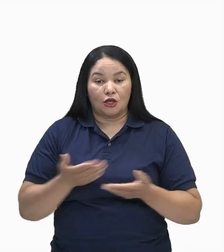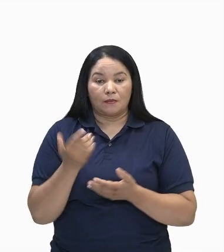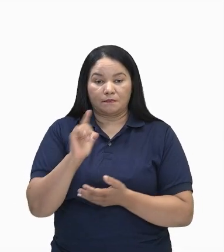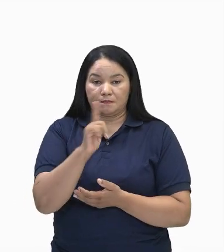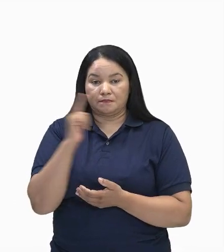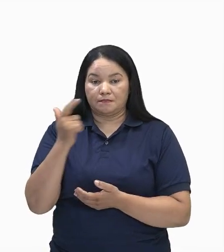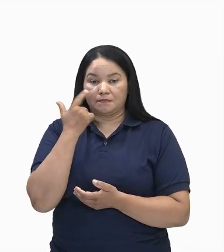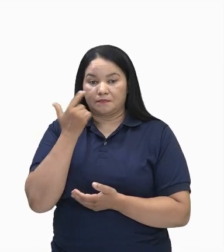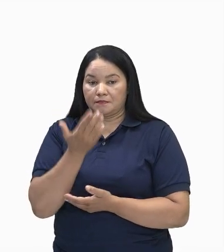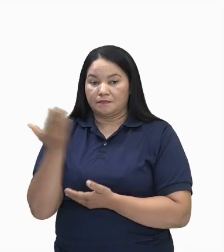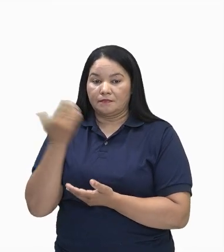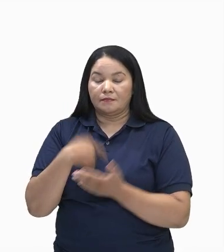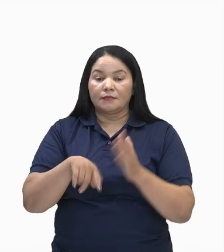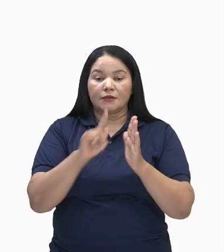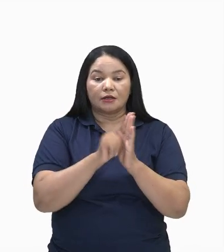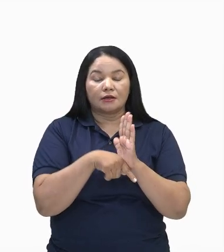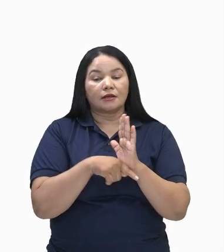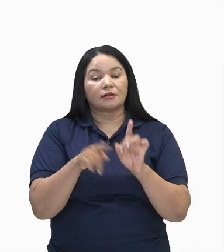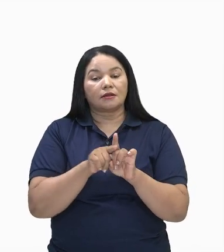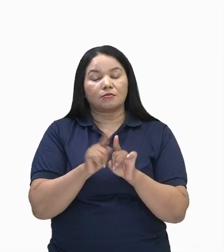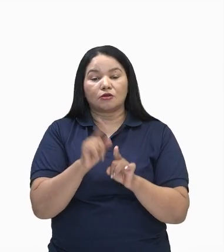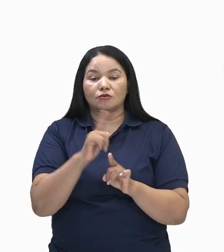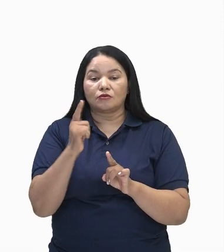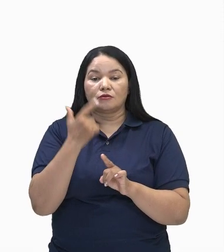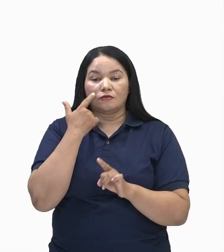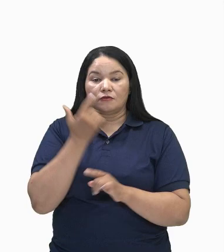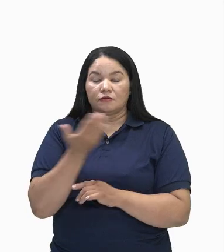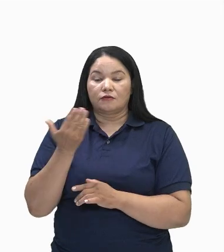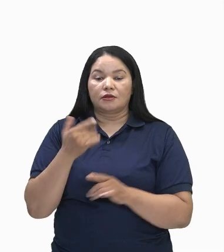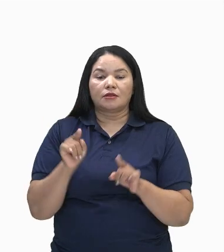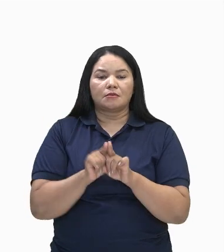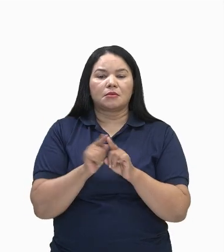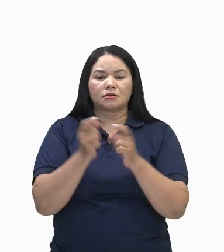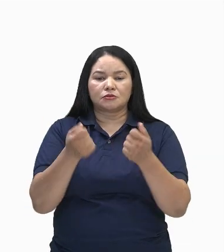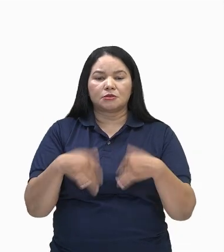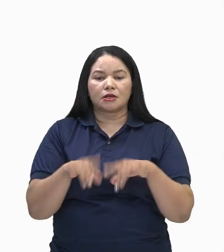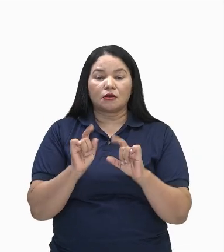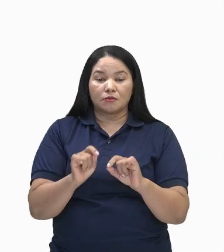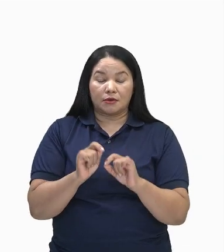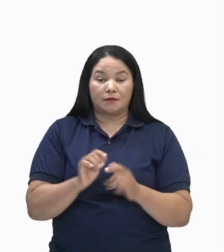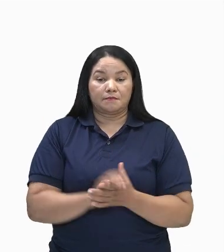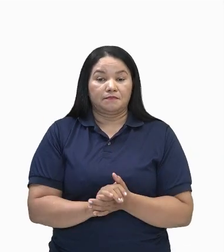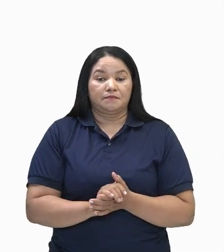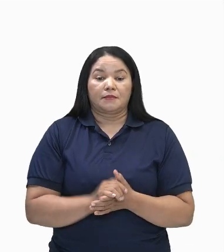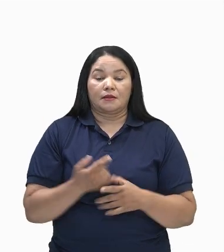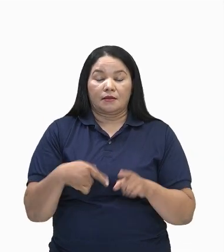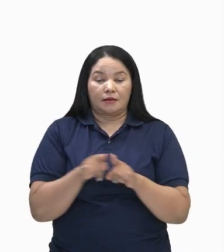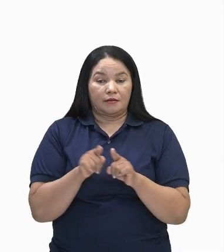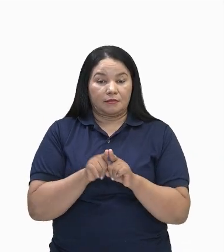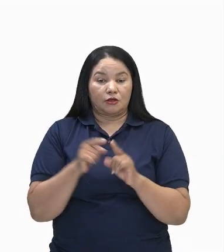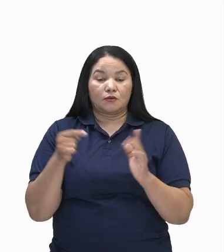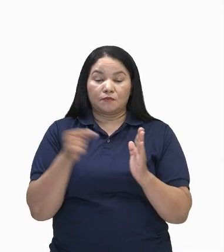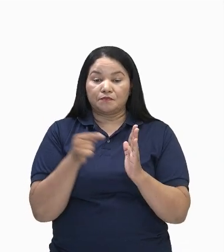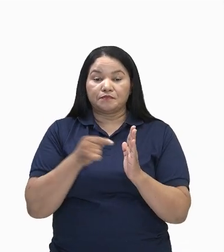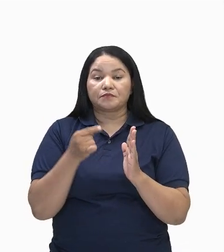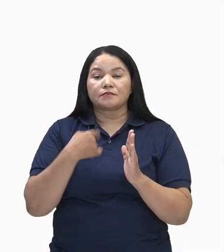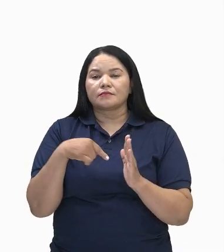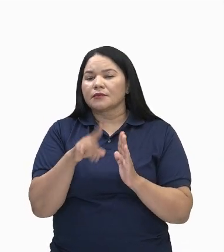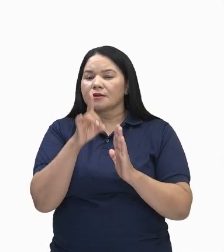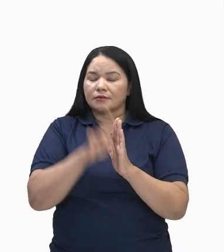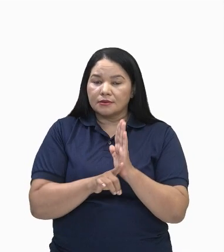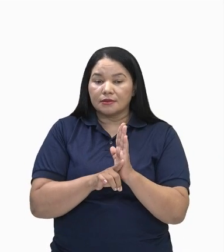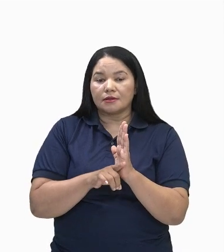um dos gêneros e também nós iremos, né, respaldar com esses direitos, com